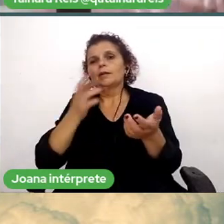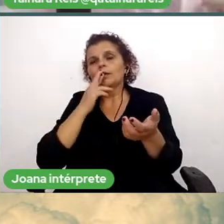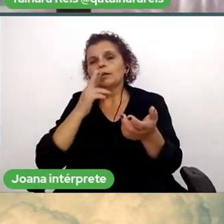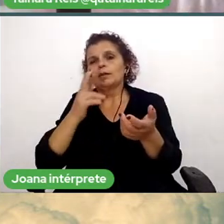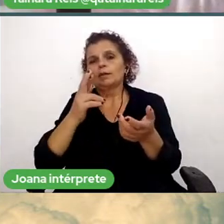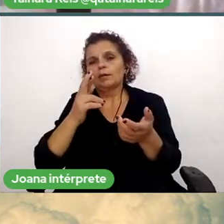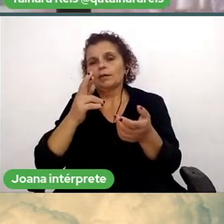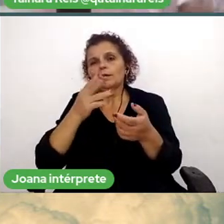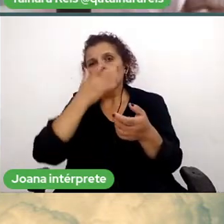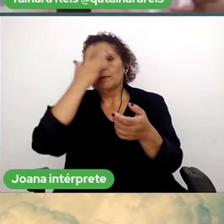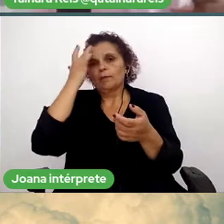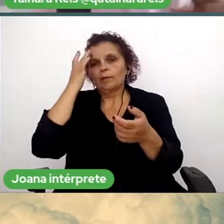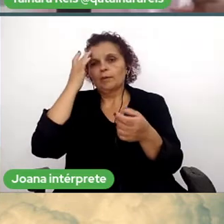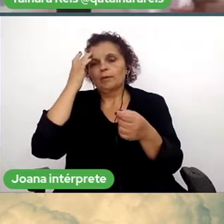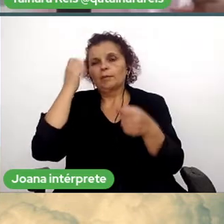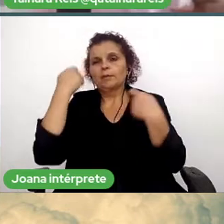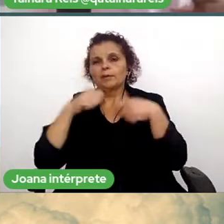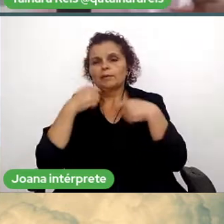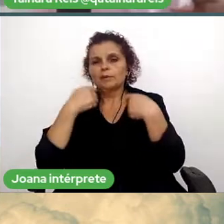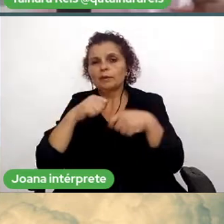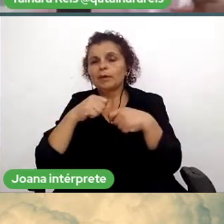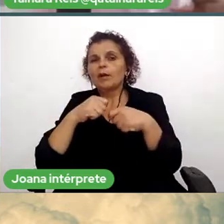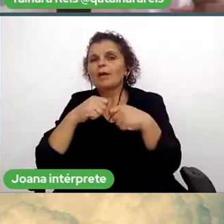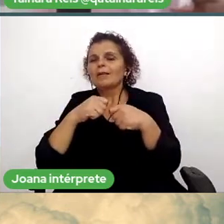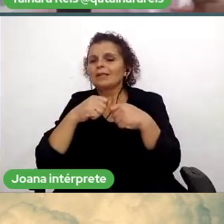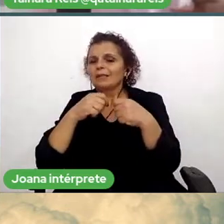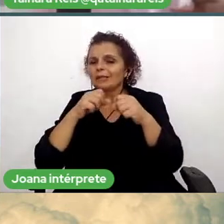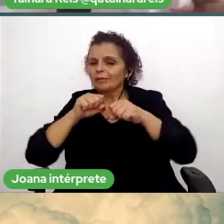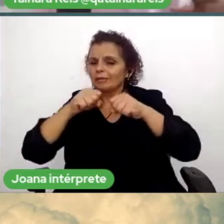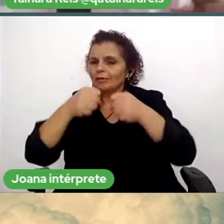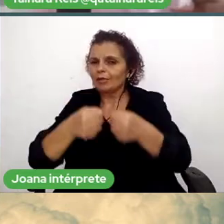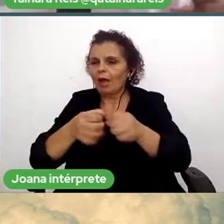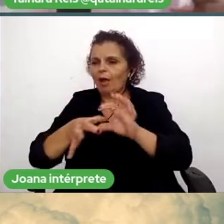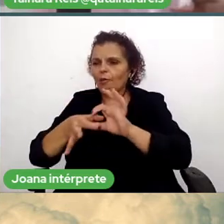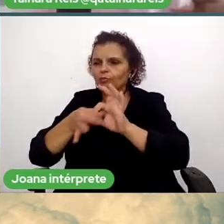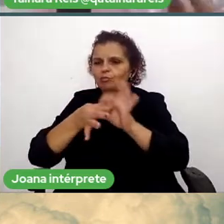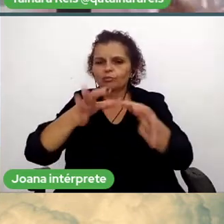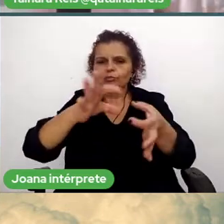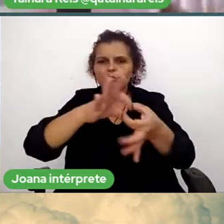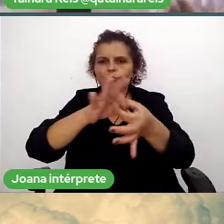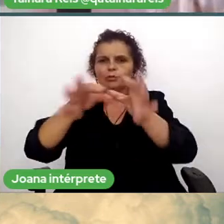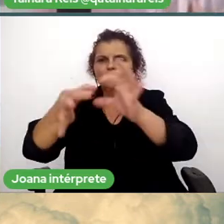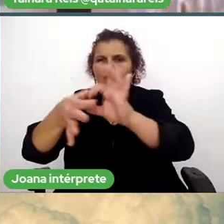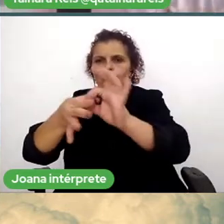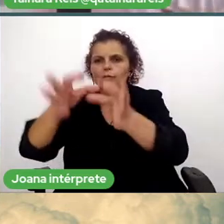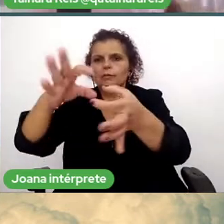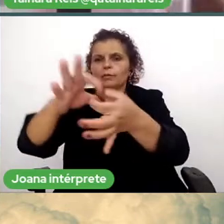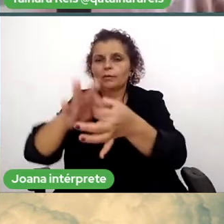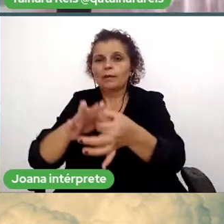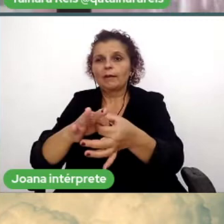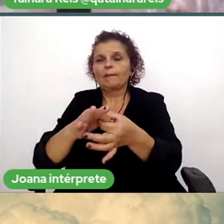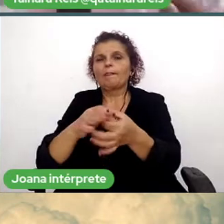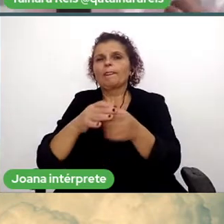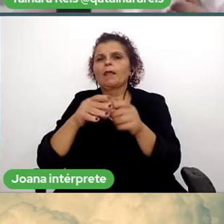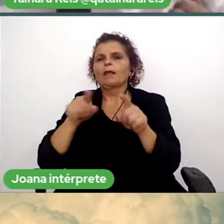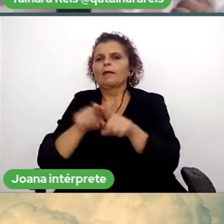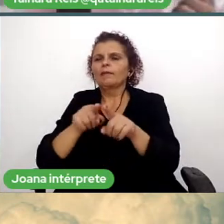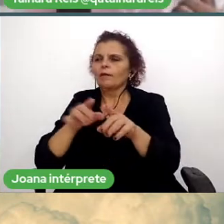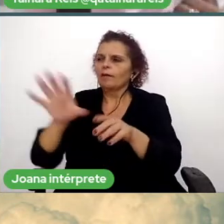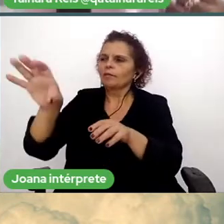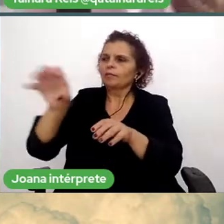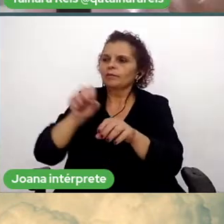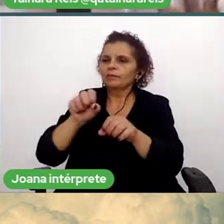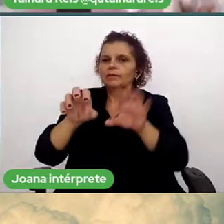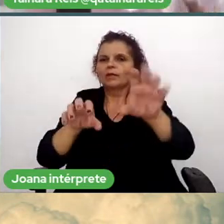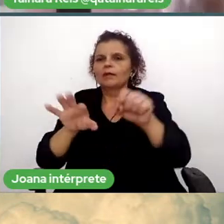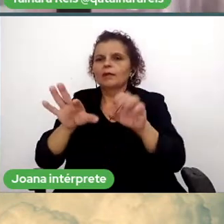pessoa que ela tem uma responsabilidade muito grande em engajar essas pessoas, né? Então, se esse time tem uma pessoa que ele vai engajar, ele vai